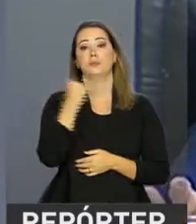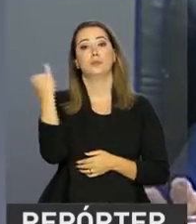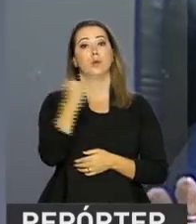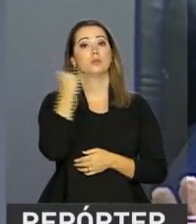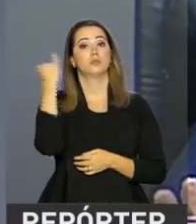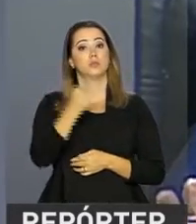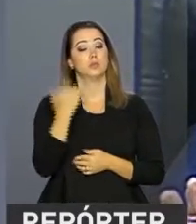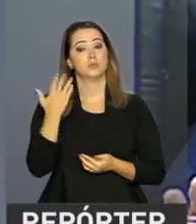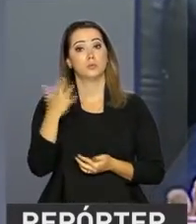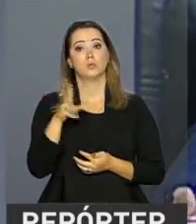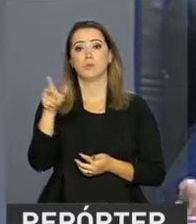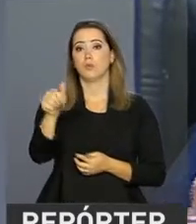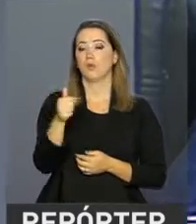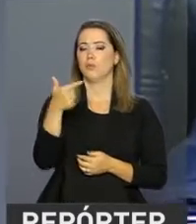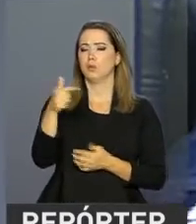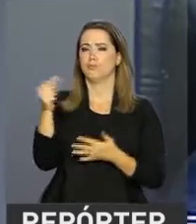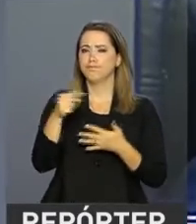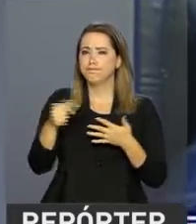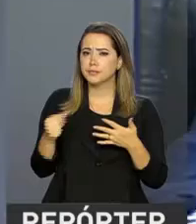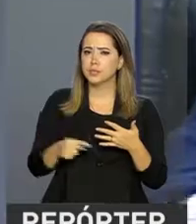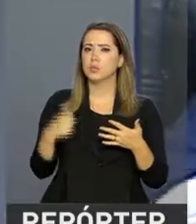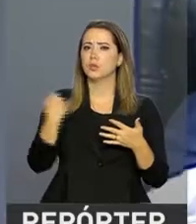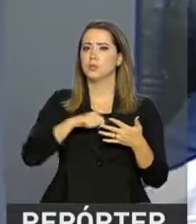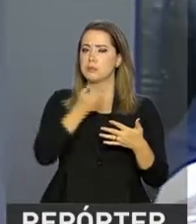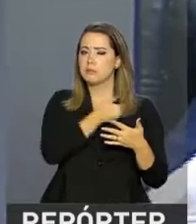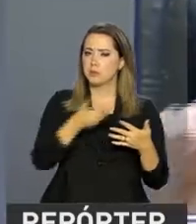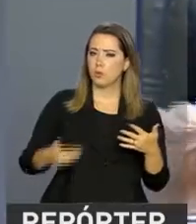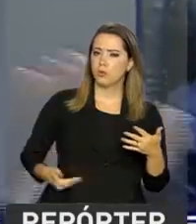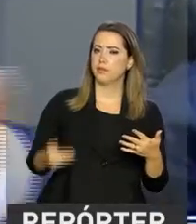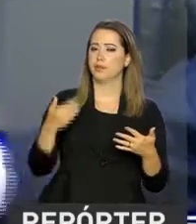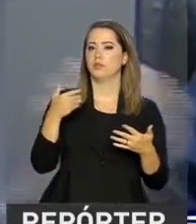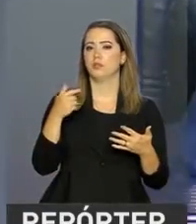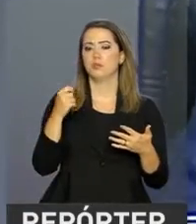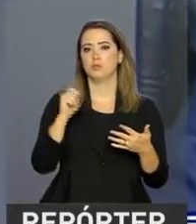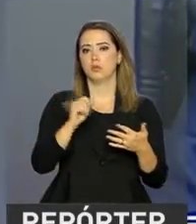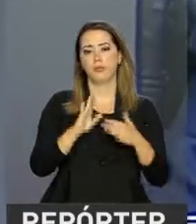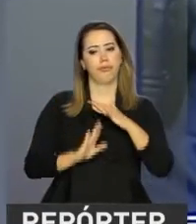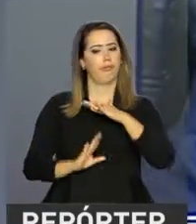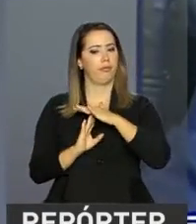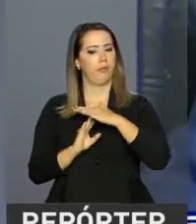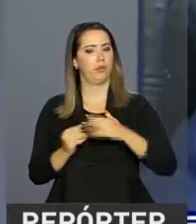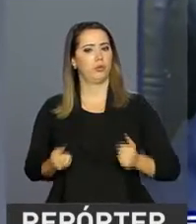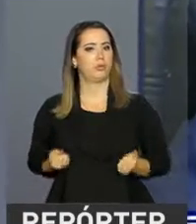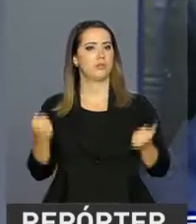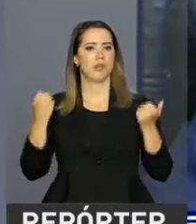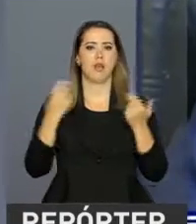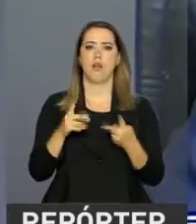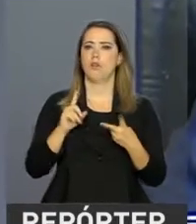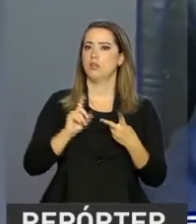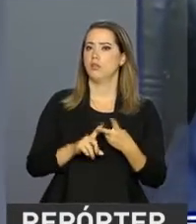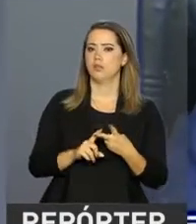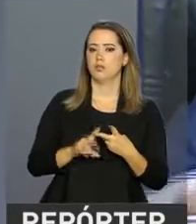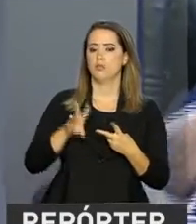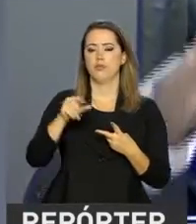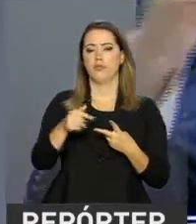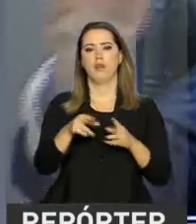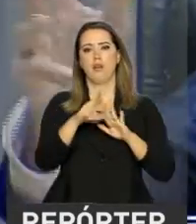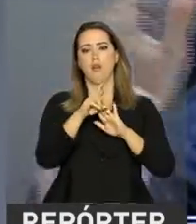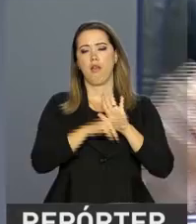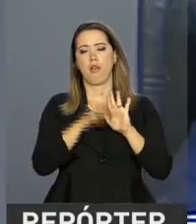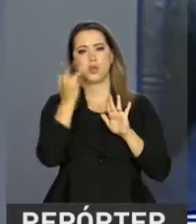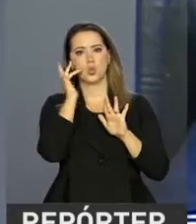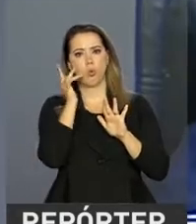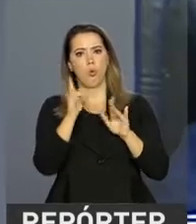para todos os aspectos não seja o teto seja o que todos chamam de regra de ouro